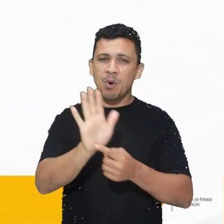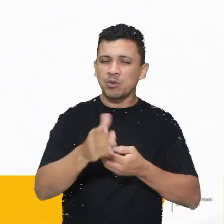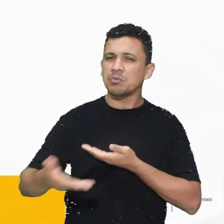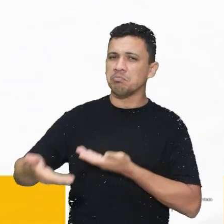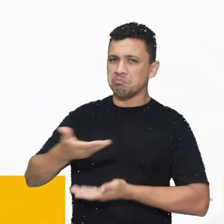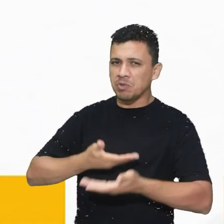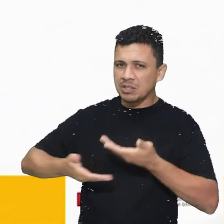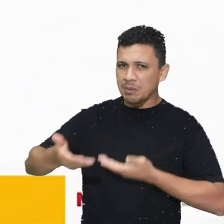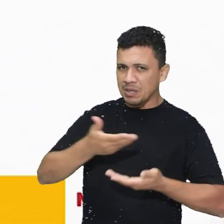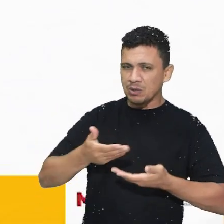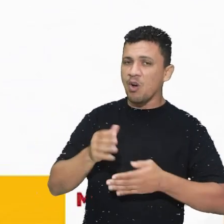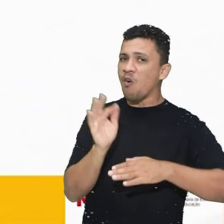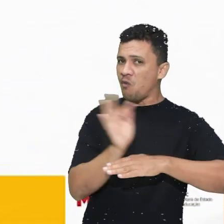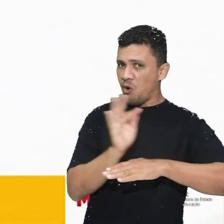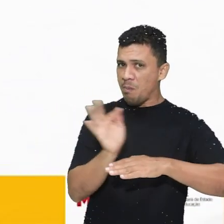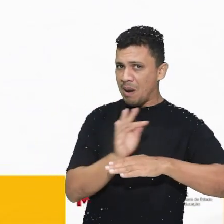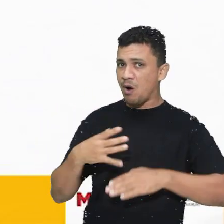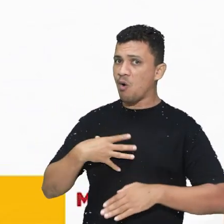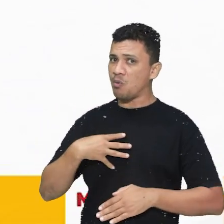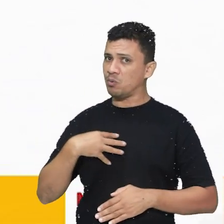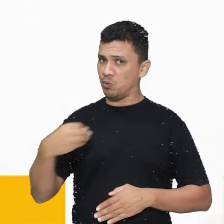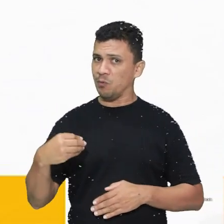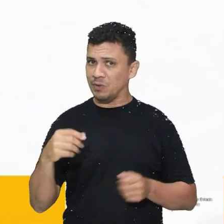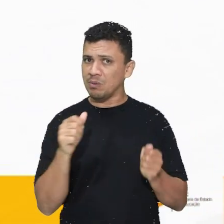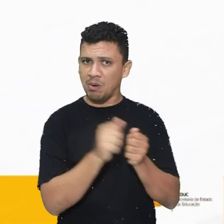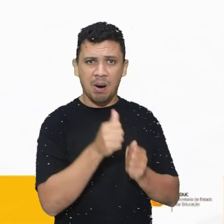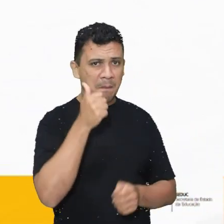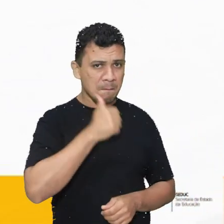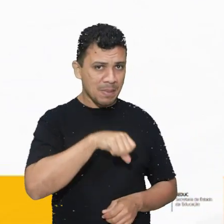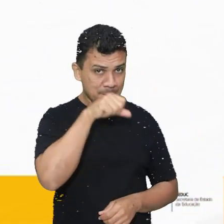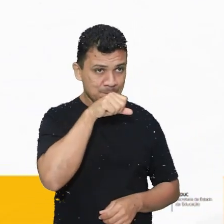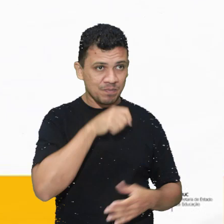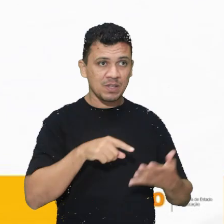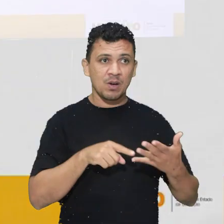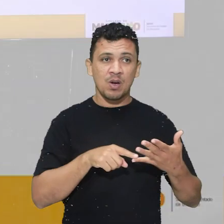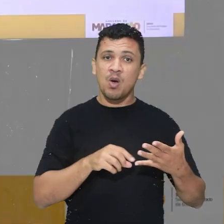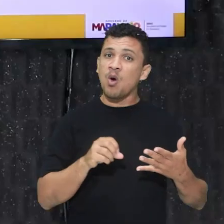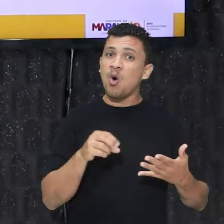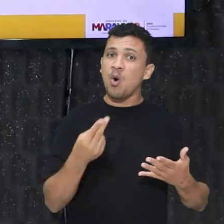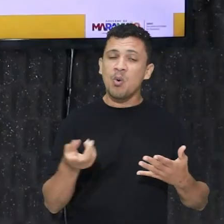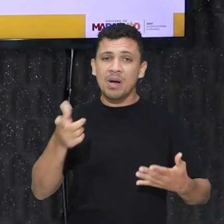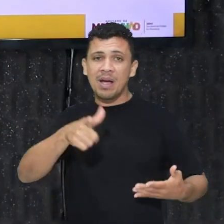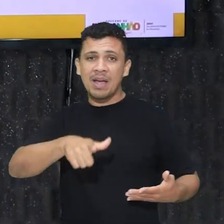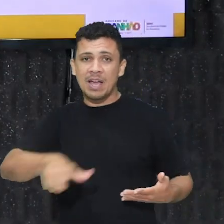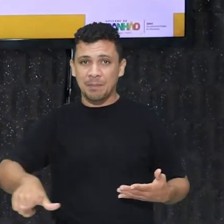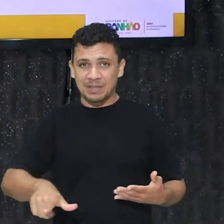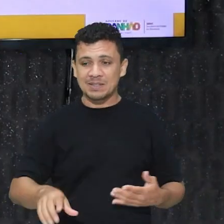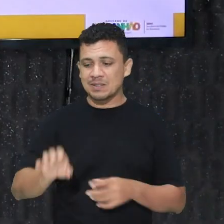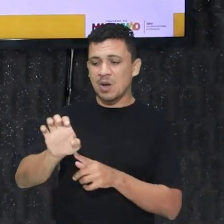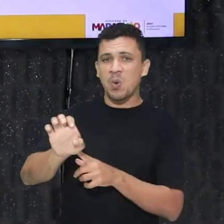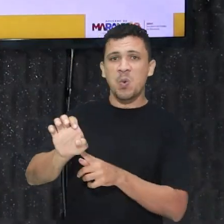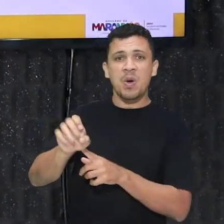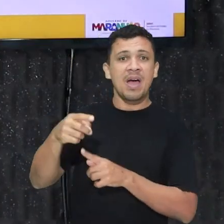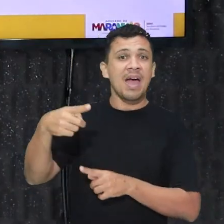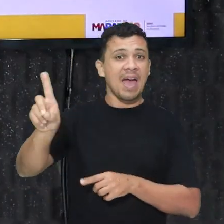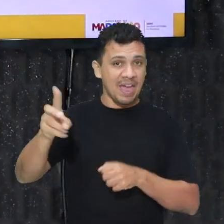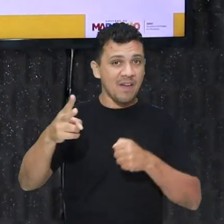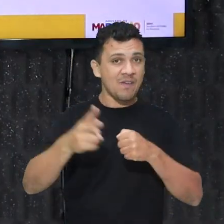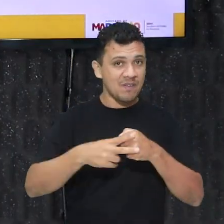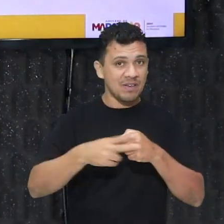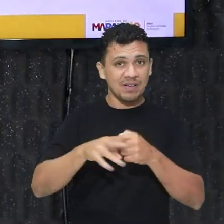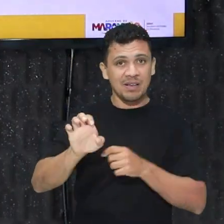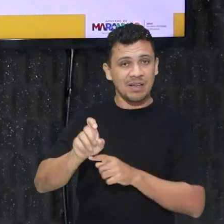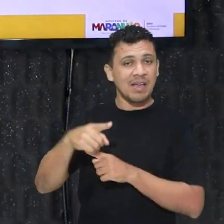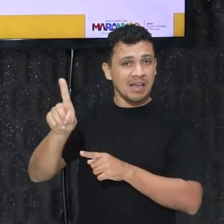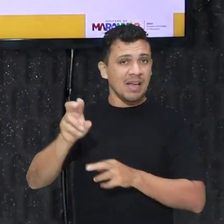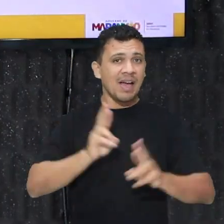formal do filho em relação à mãe. Será que é isso? Ou ainda a repetição da forma verbal que reforça a